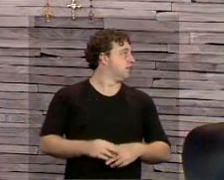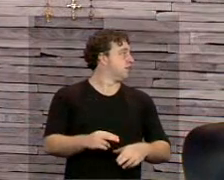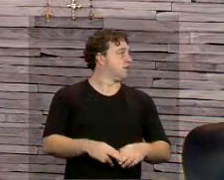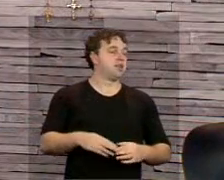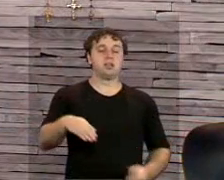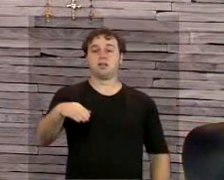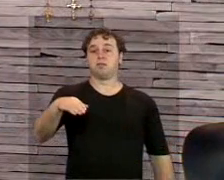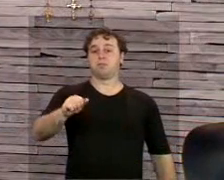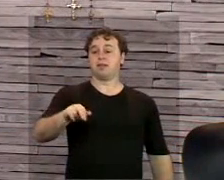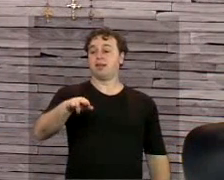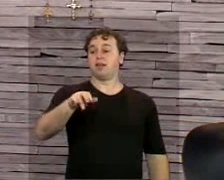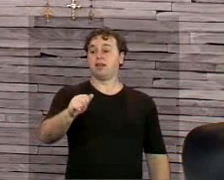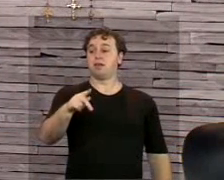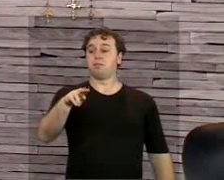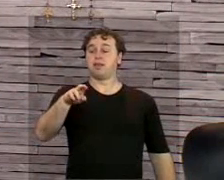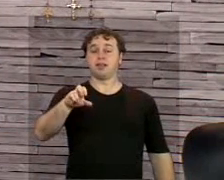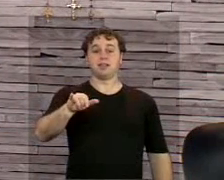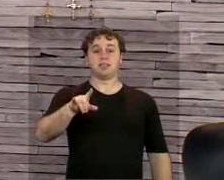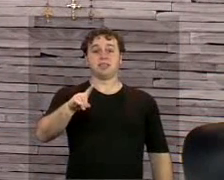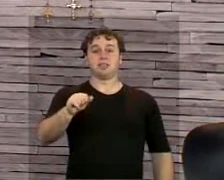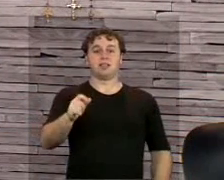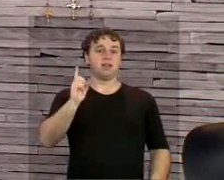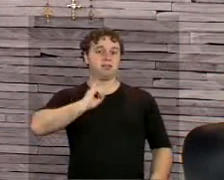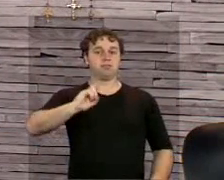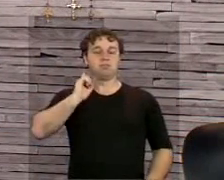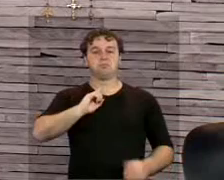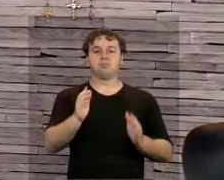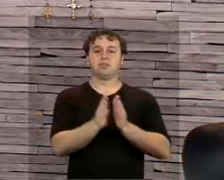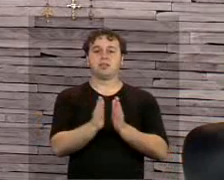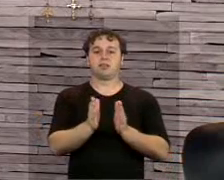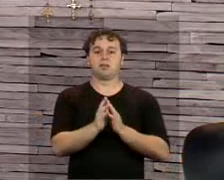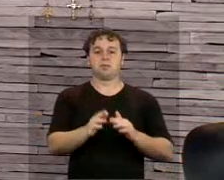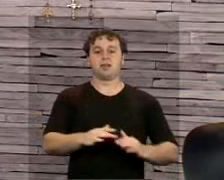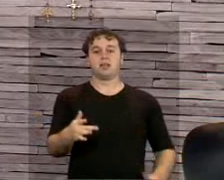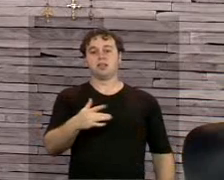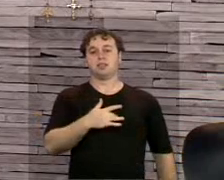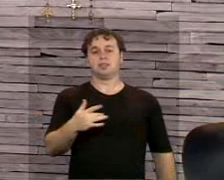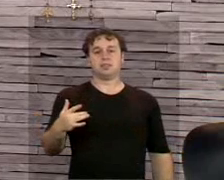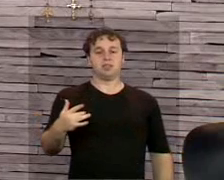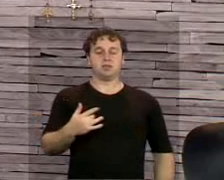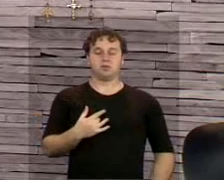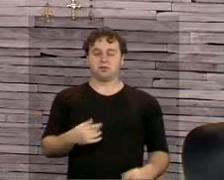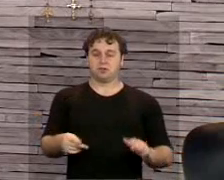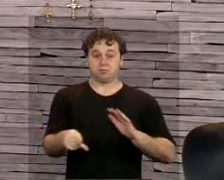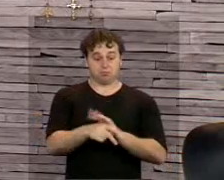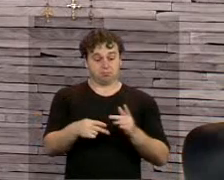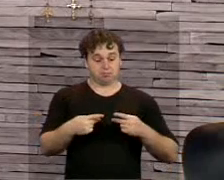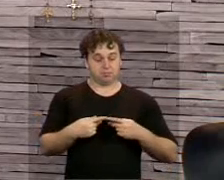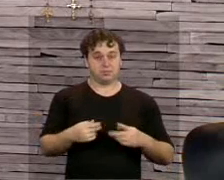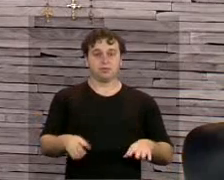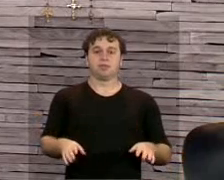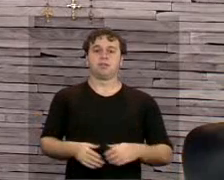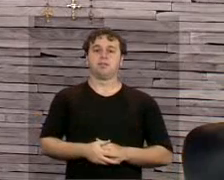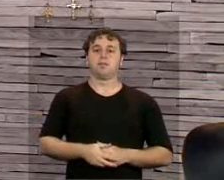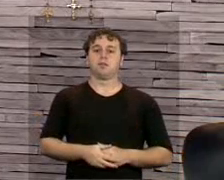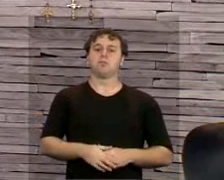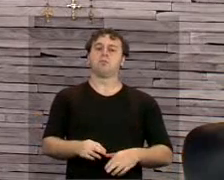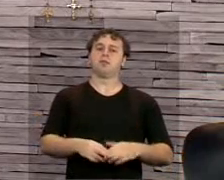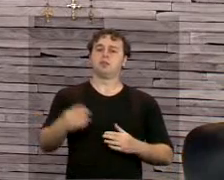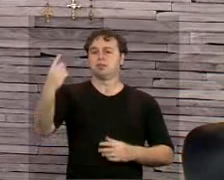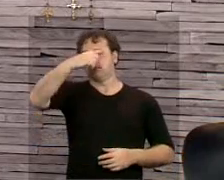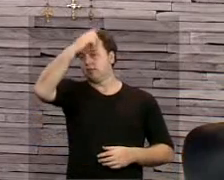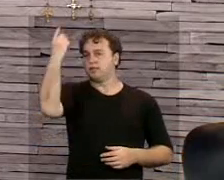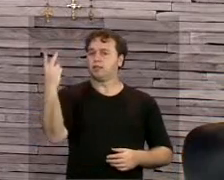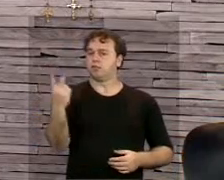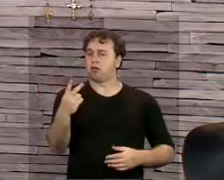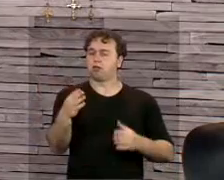Maria Aparecida de Uberlândia, que reza pela saúde, ela pede pela saúde dela. E claro, que Santas Perpétua e Felicidade